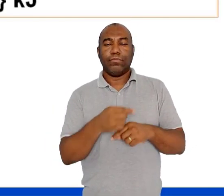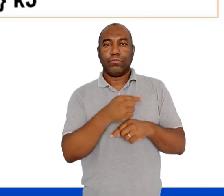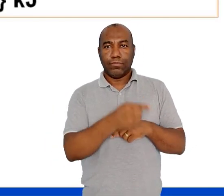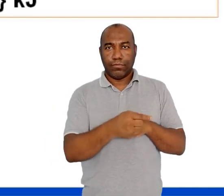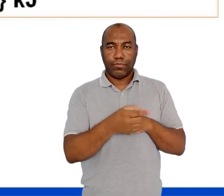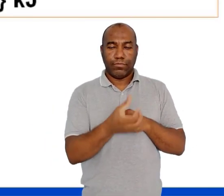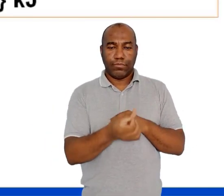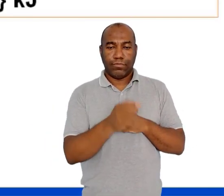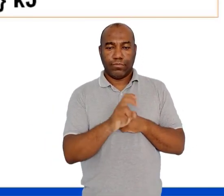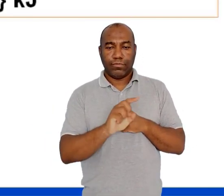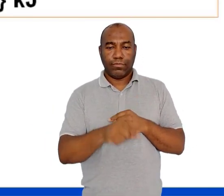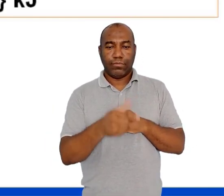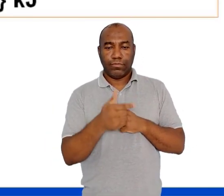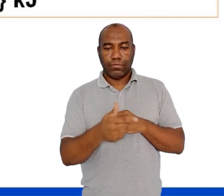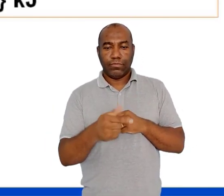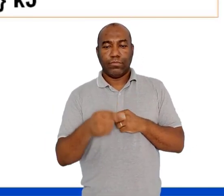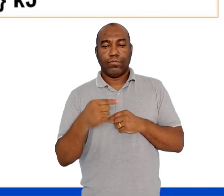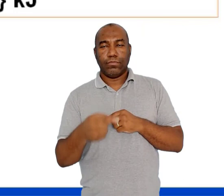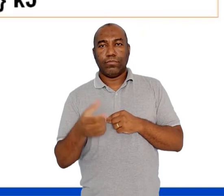547,6.